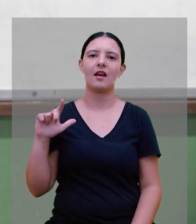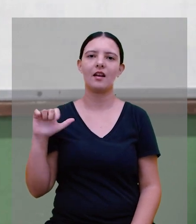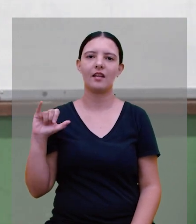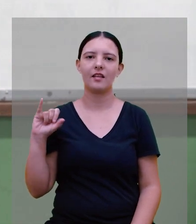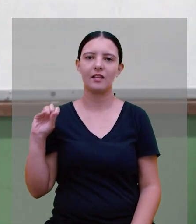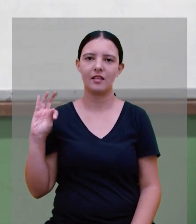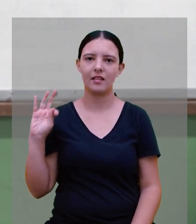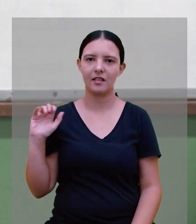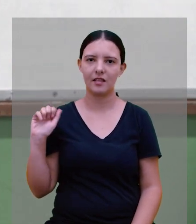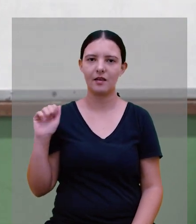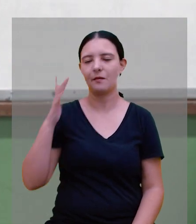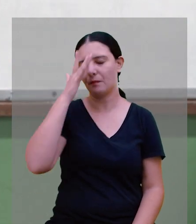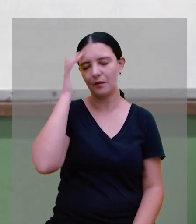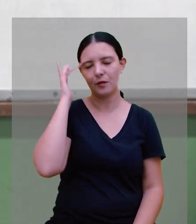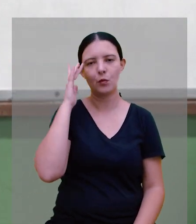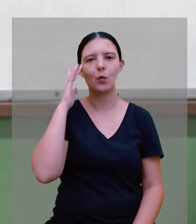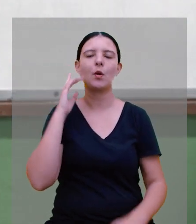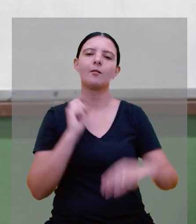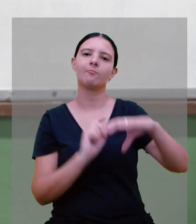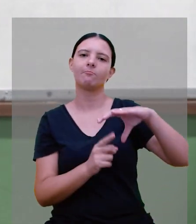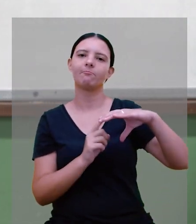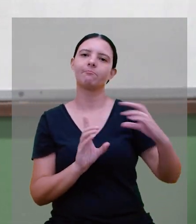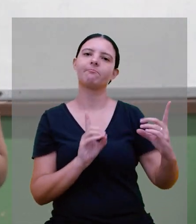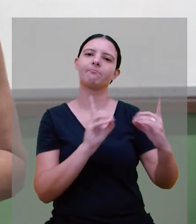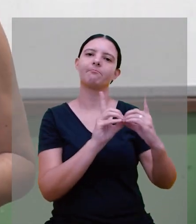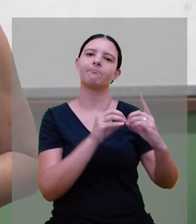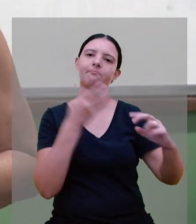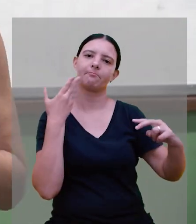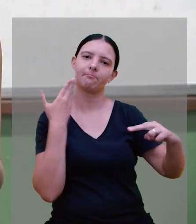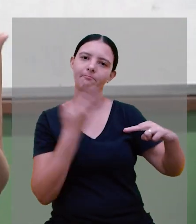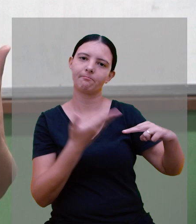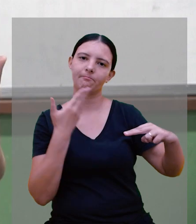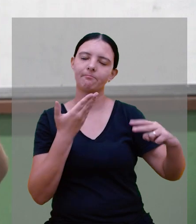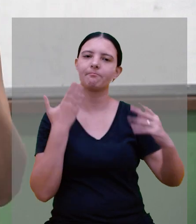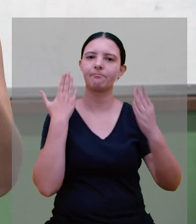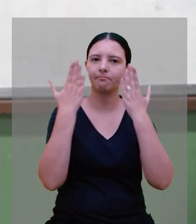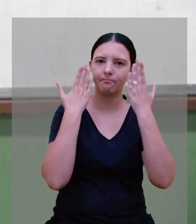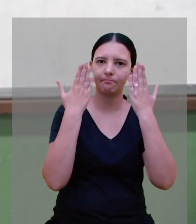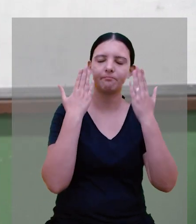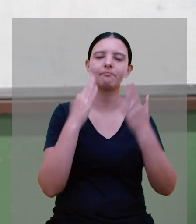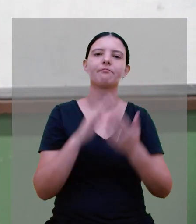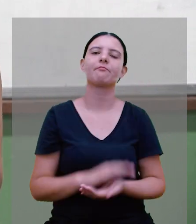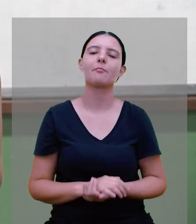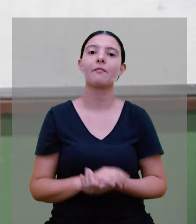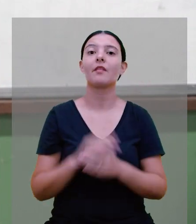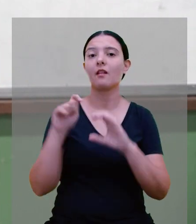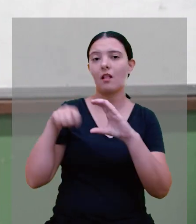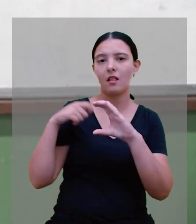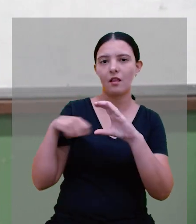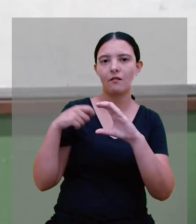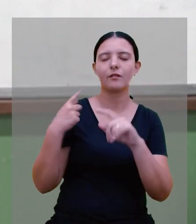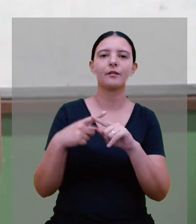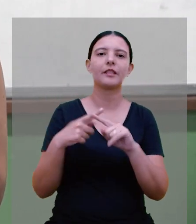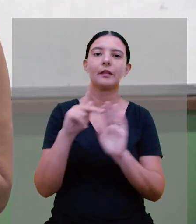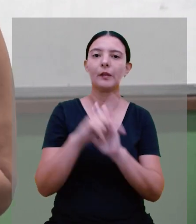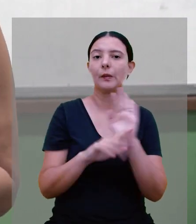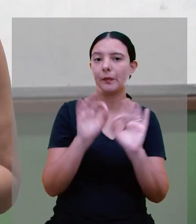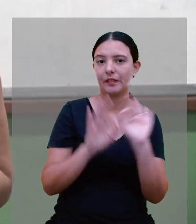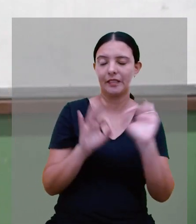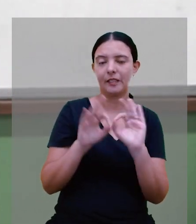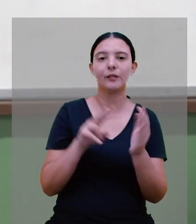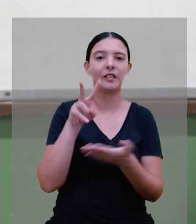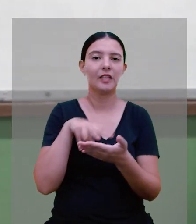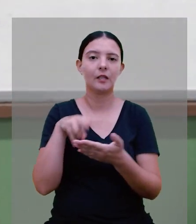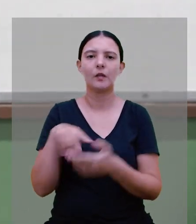no consultório, terapia e tal, né? E a gente está aqui, e isso está gravando, porque tem um projeto de leitura e